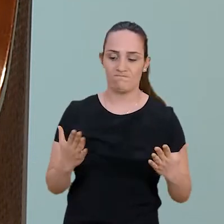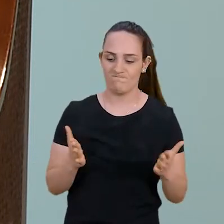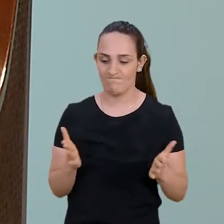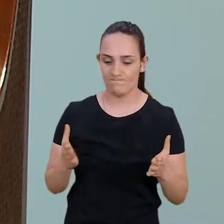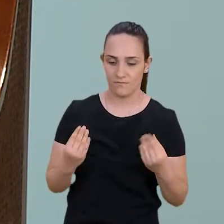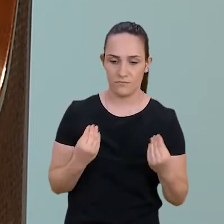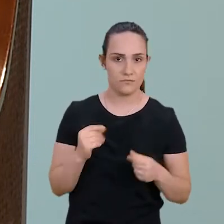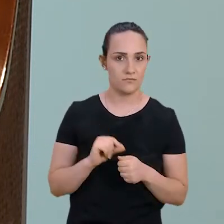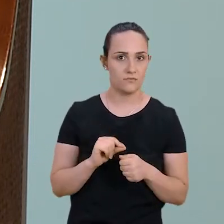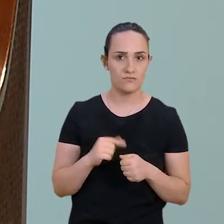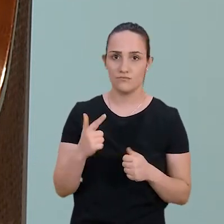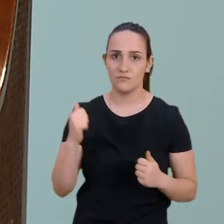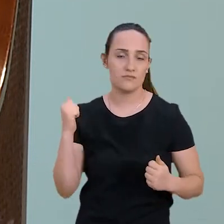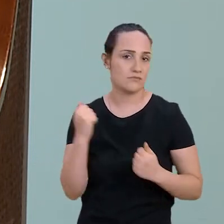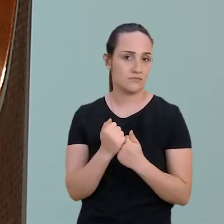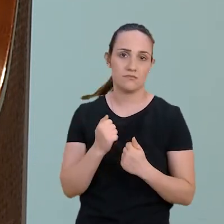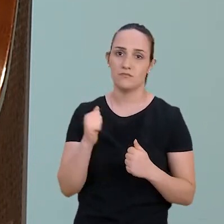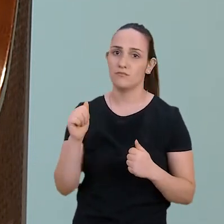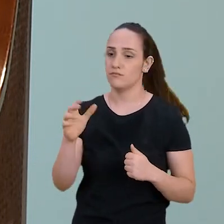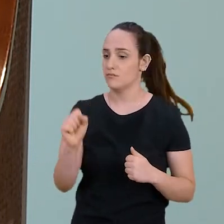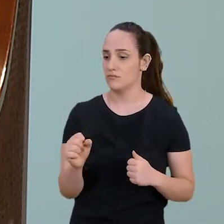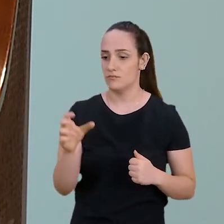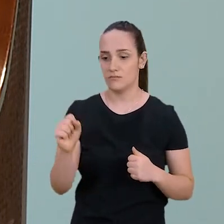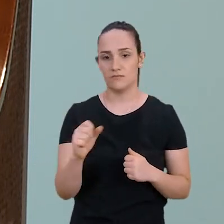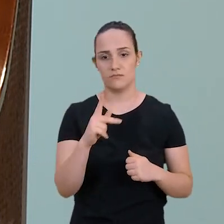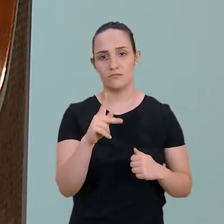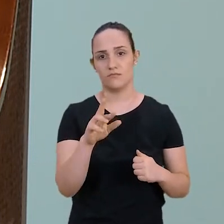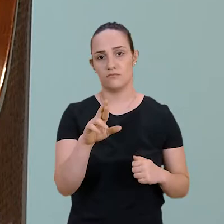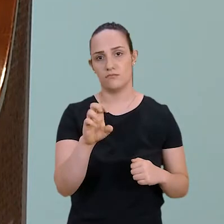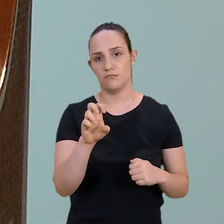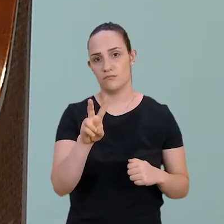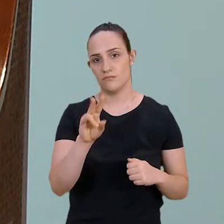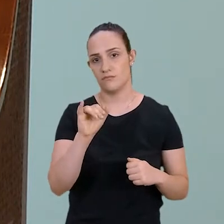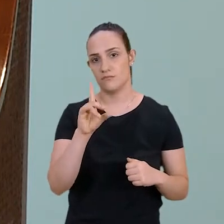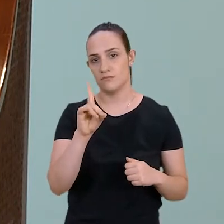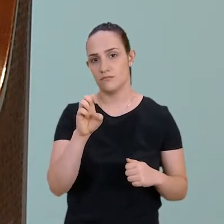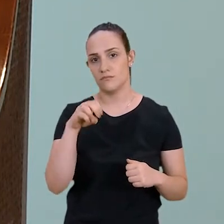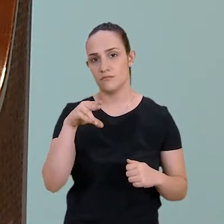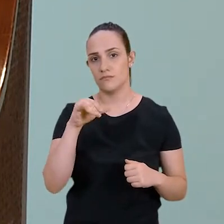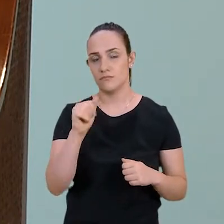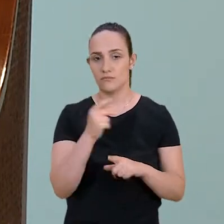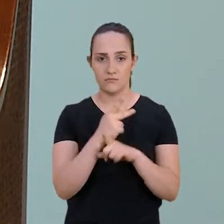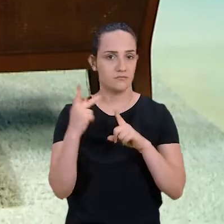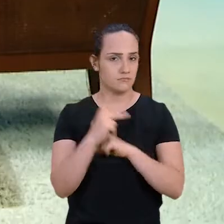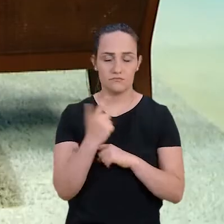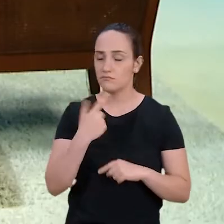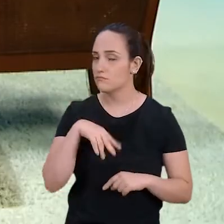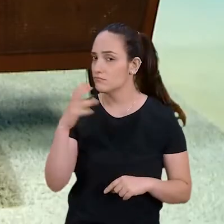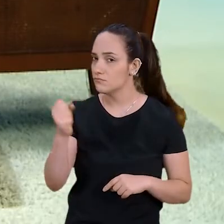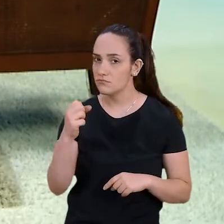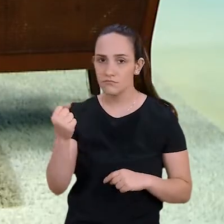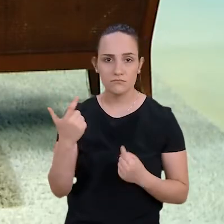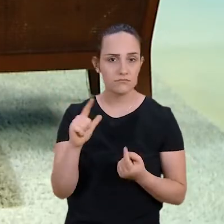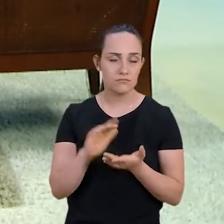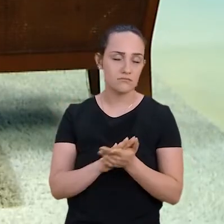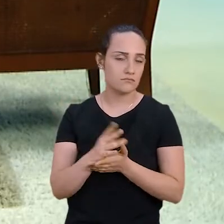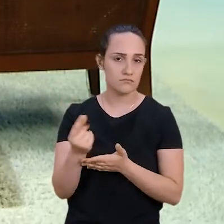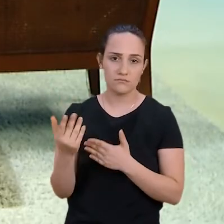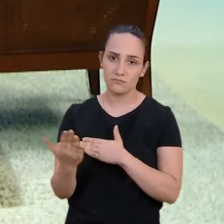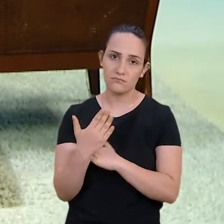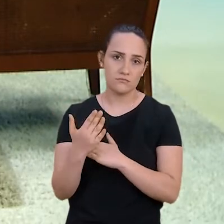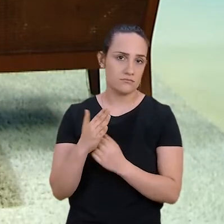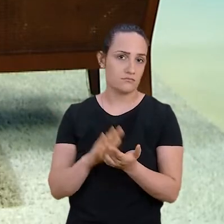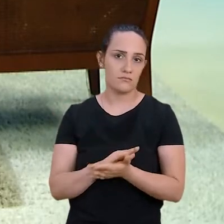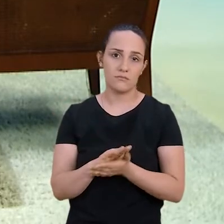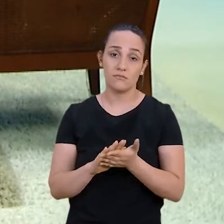também sem apoio previdenciário, ela fica sem qualquer suporte previdenciário para ela enfrenta dificuldades financeiras e